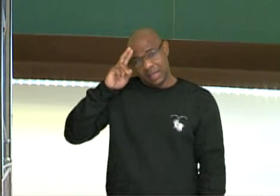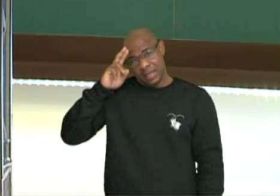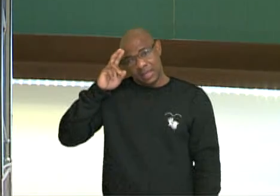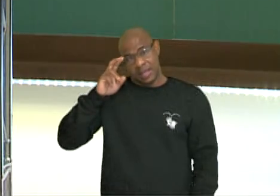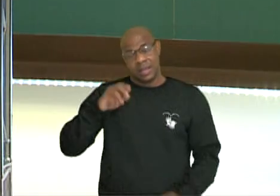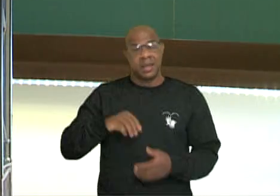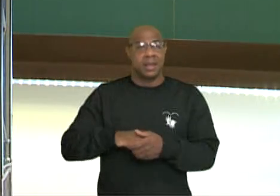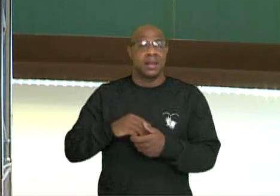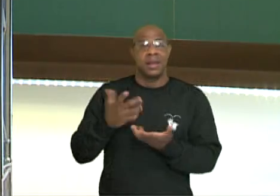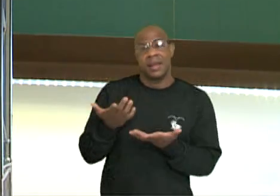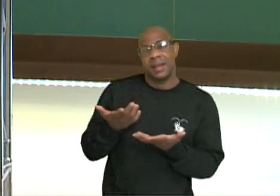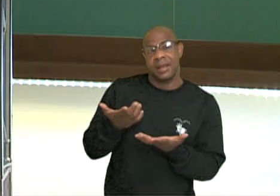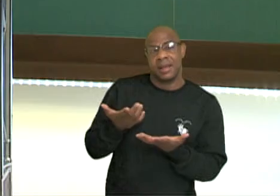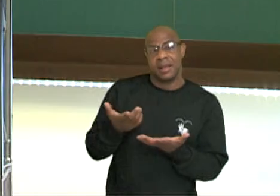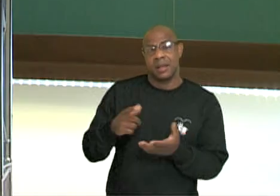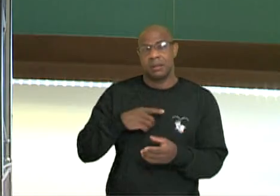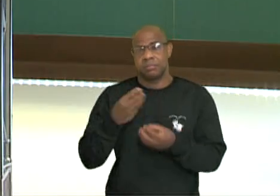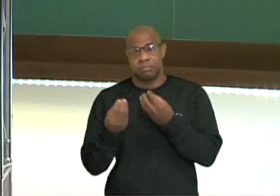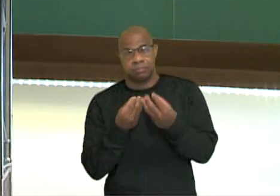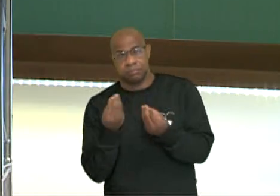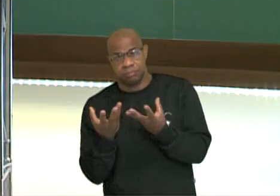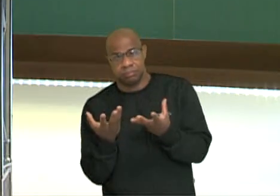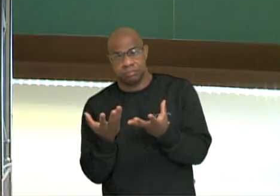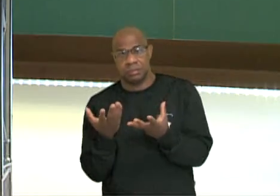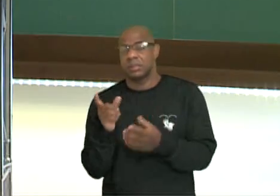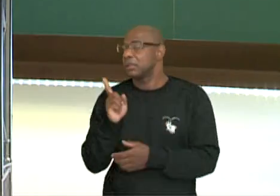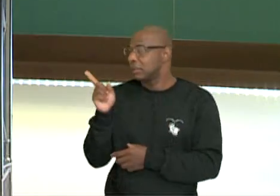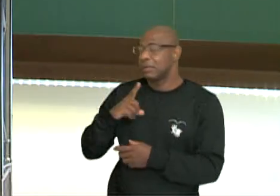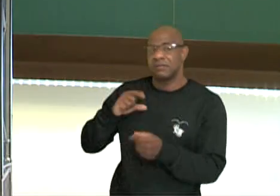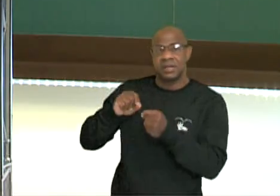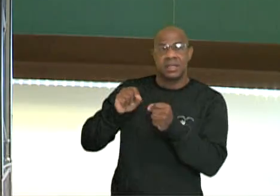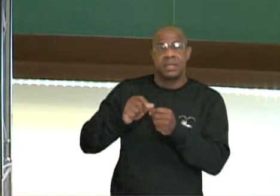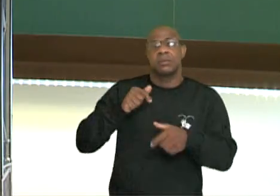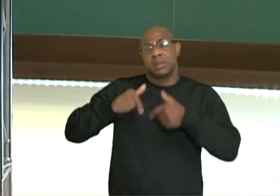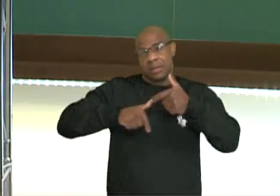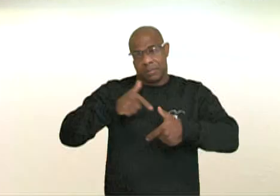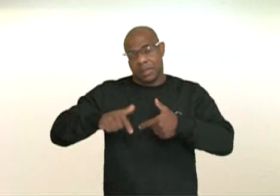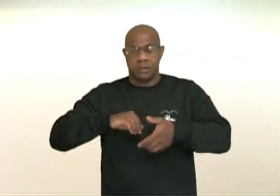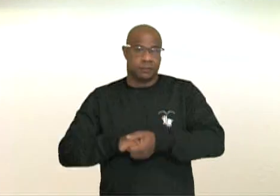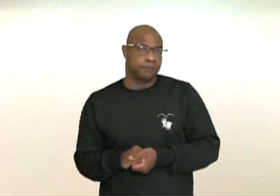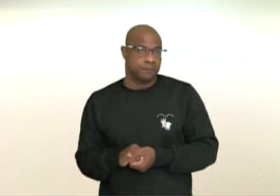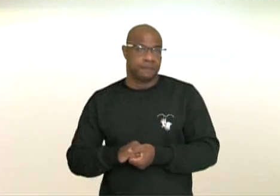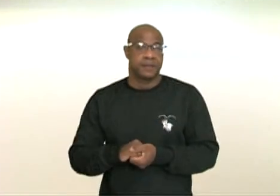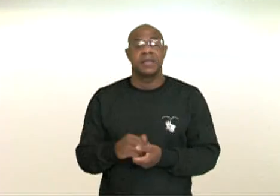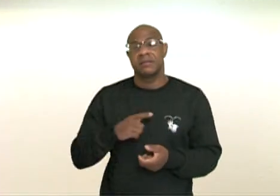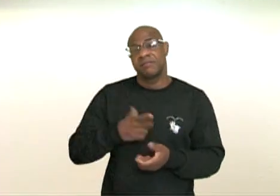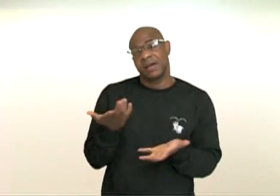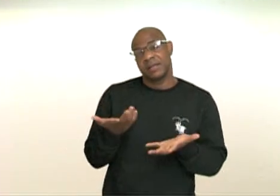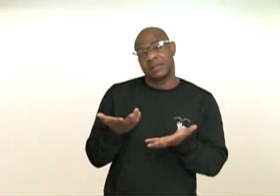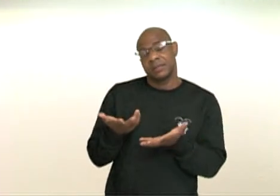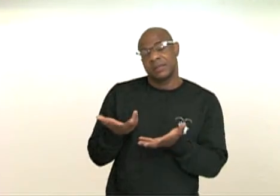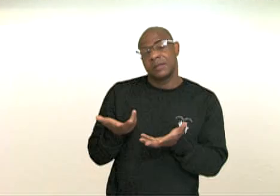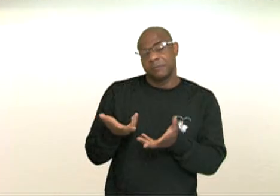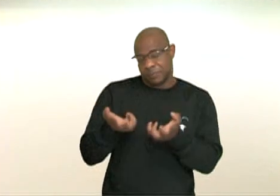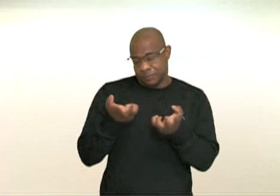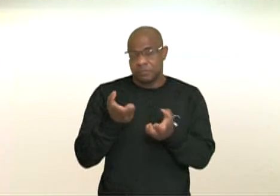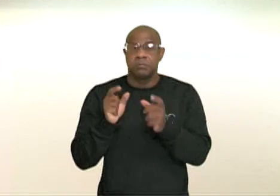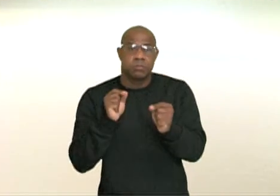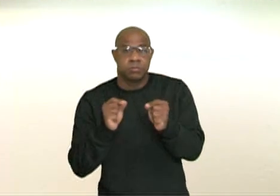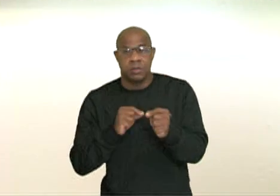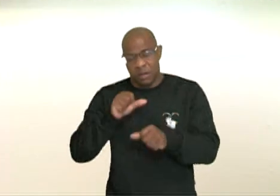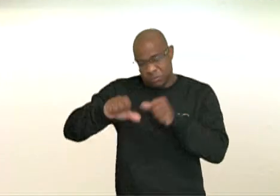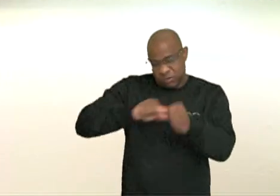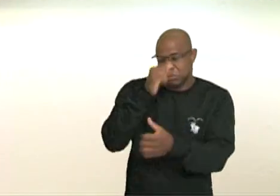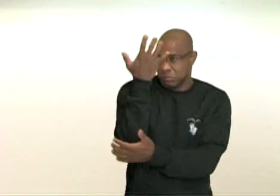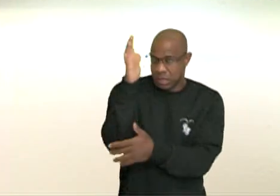modificando a natureza estamos realizando o trabalho e que isso vai determinar a vida social, porque a partir dessa modificação da